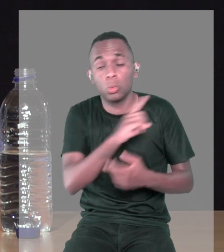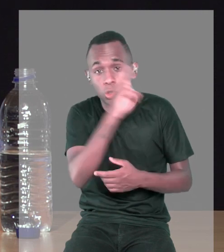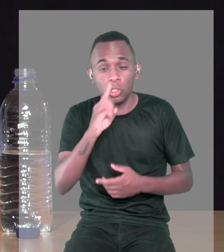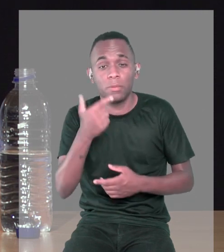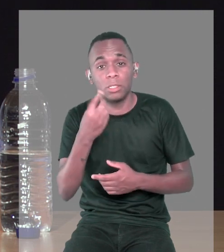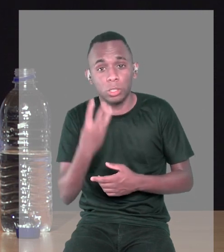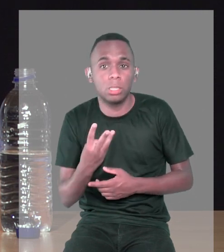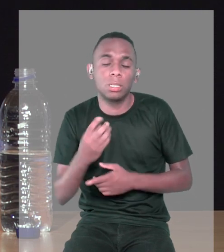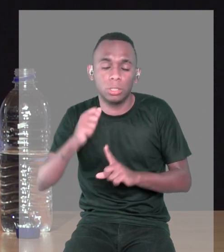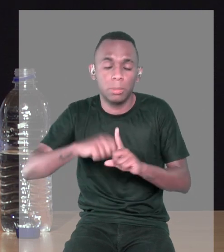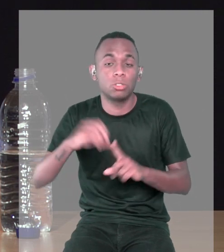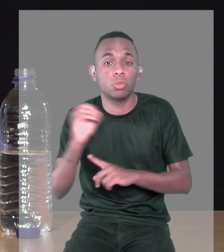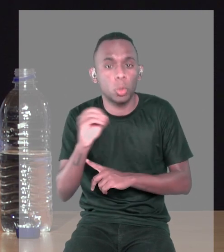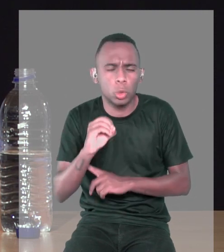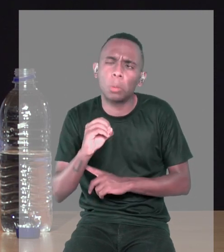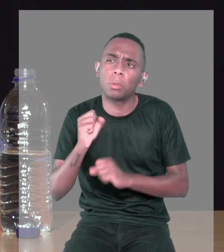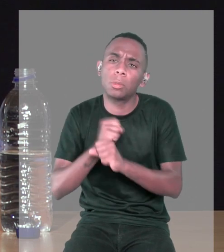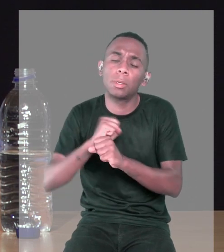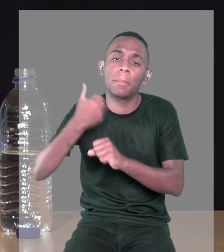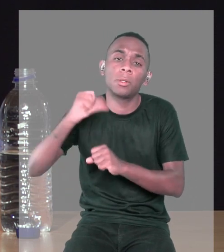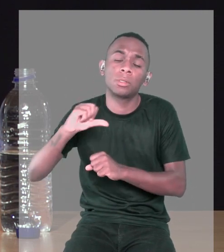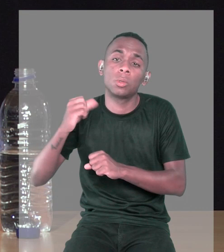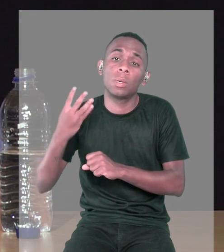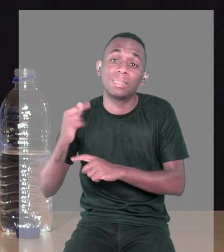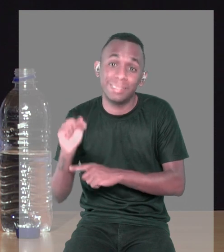contrário, o dia 23 de outubro de